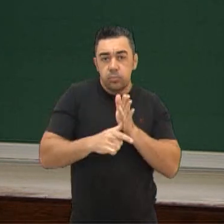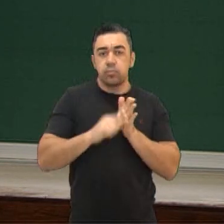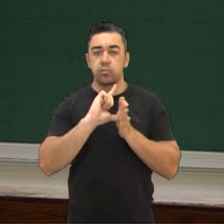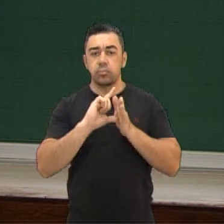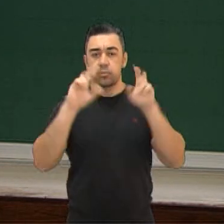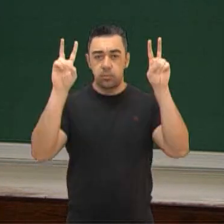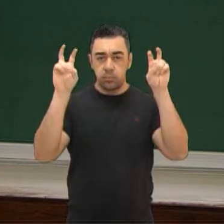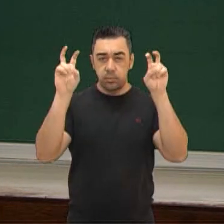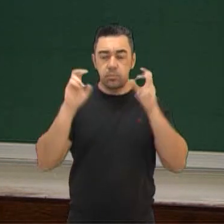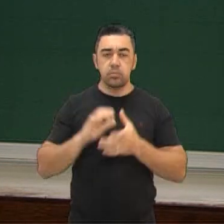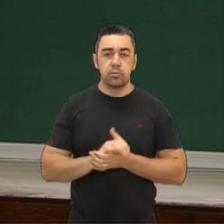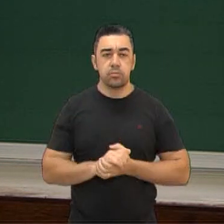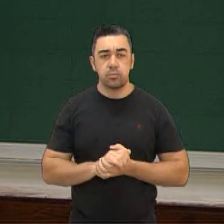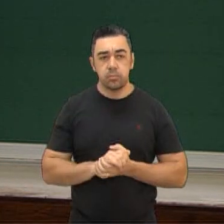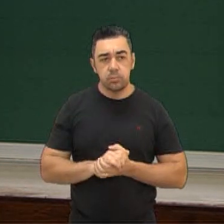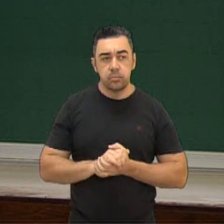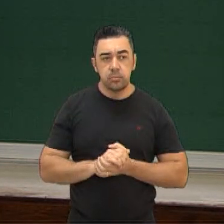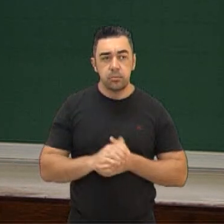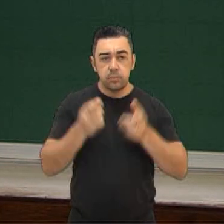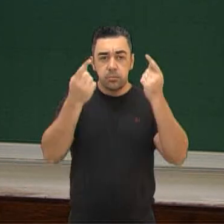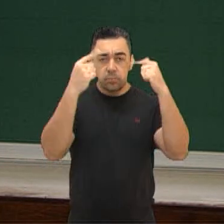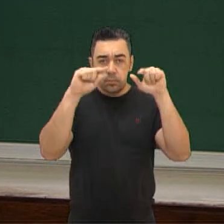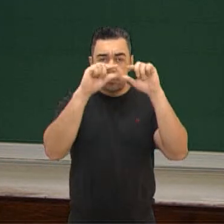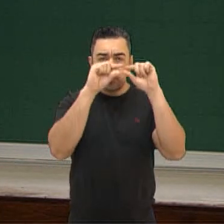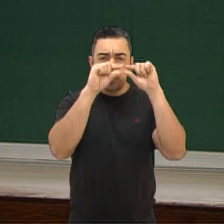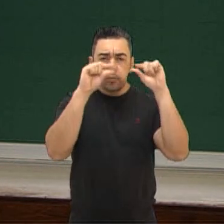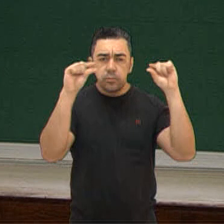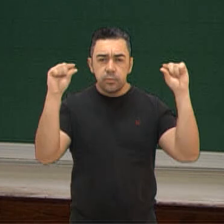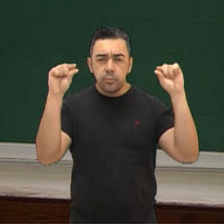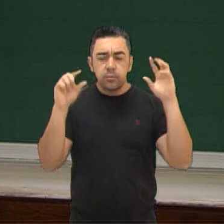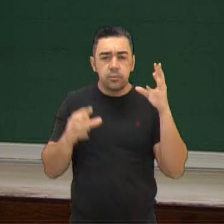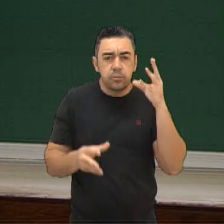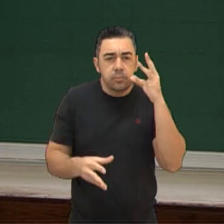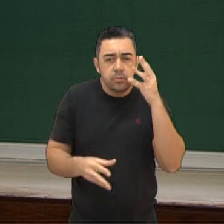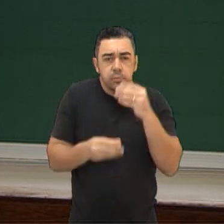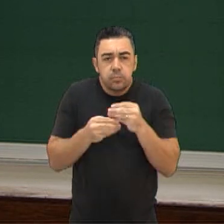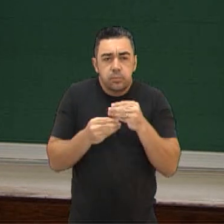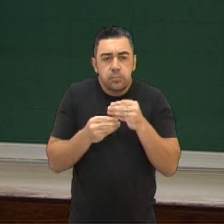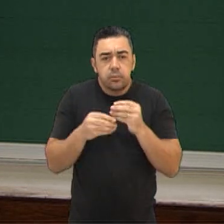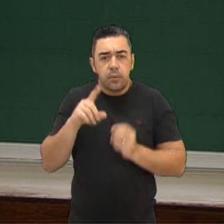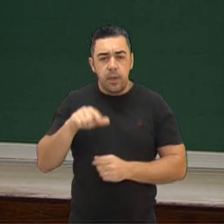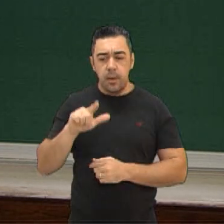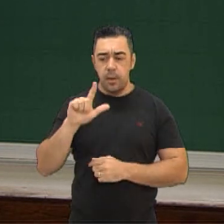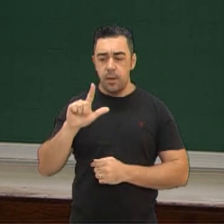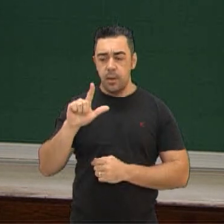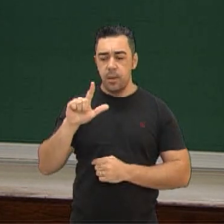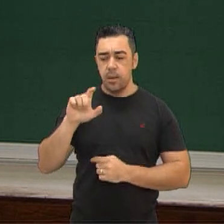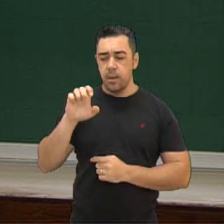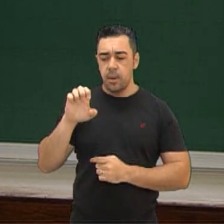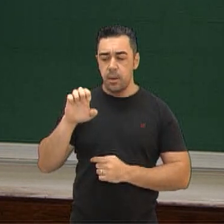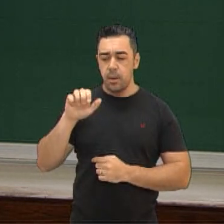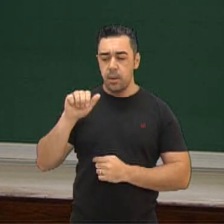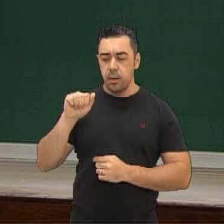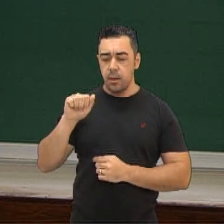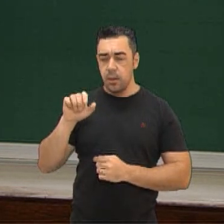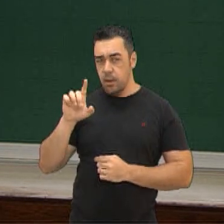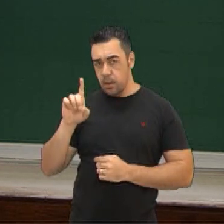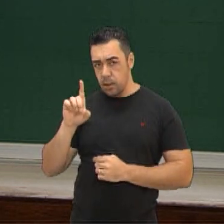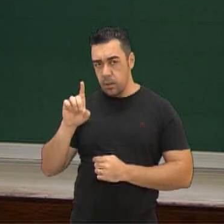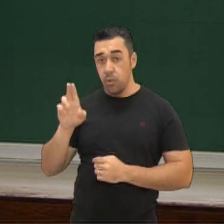antetítulo, e essa parte, esse pequeno resumo, que nós conhecemos como lead, também pode ser chamado